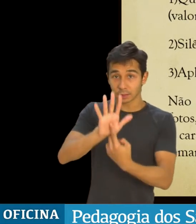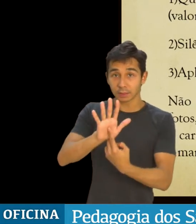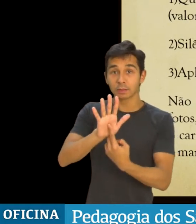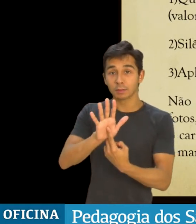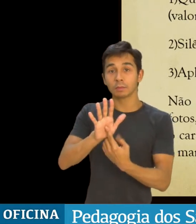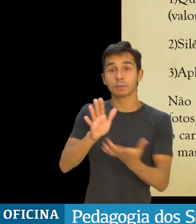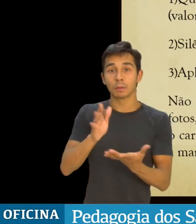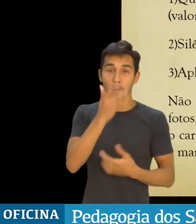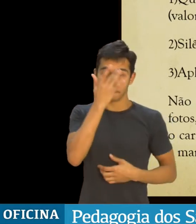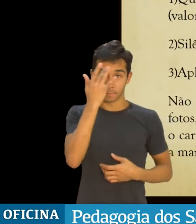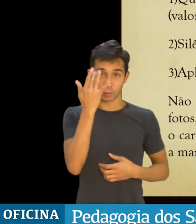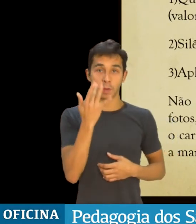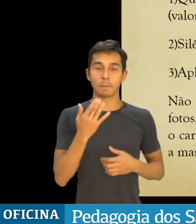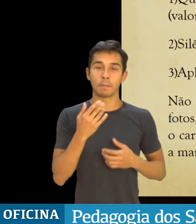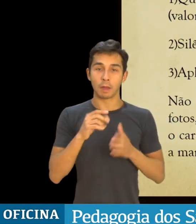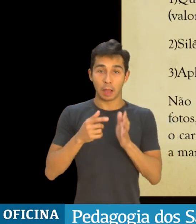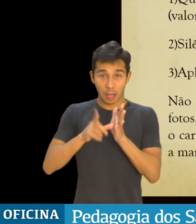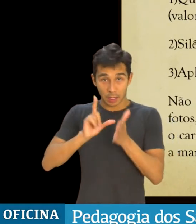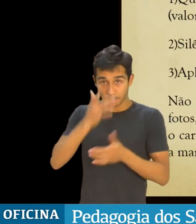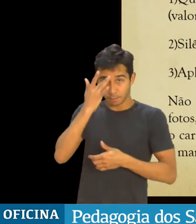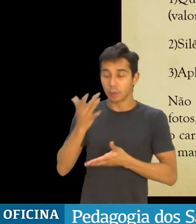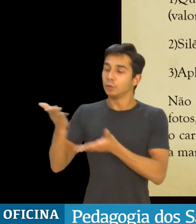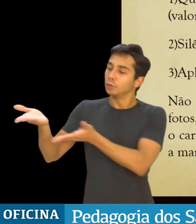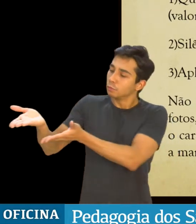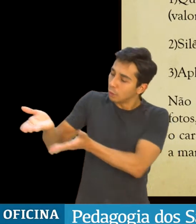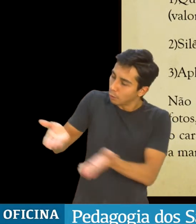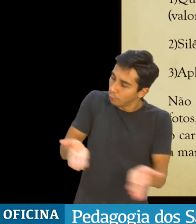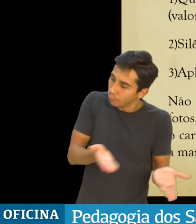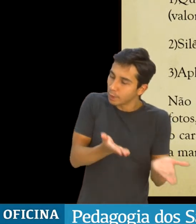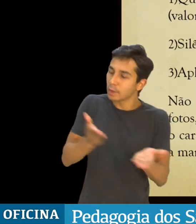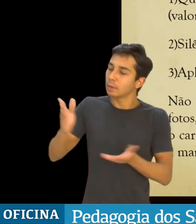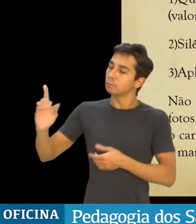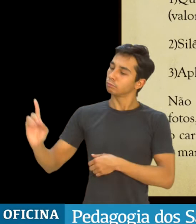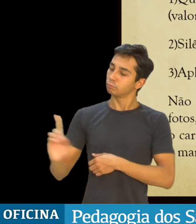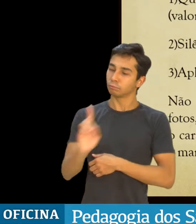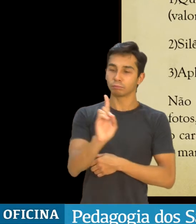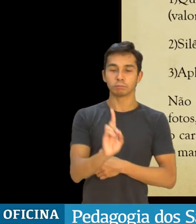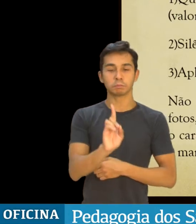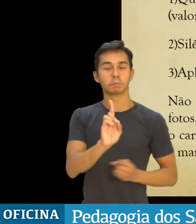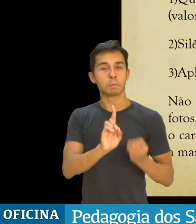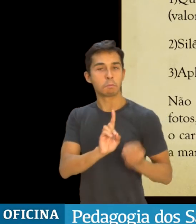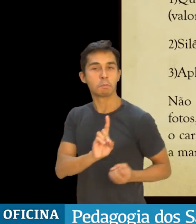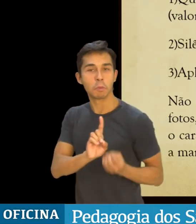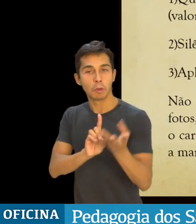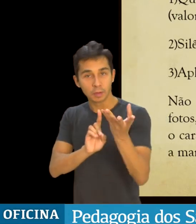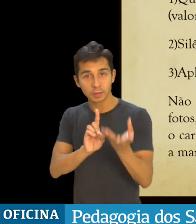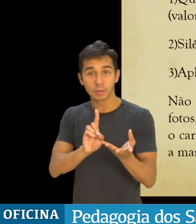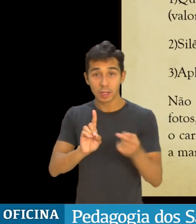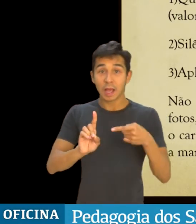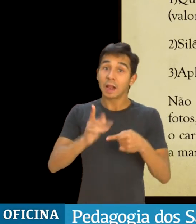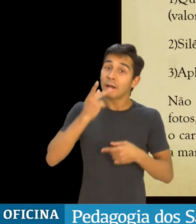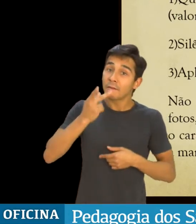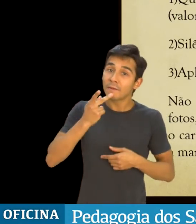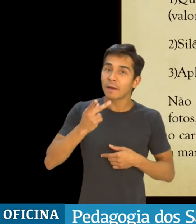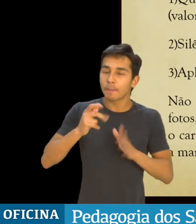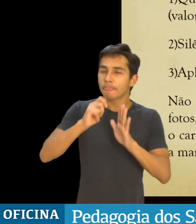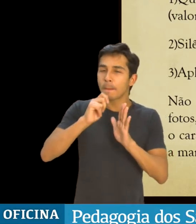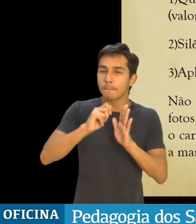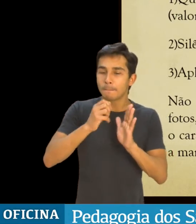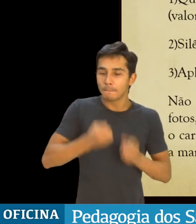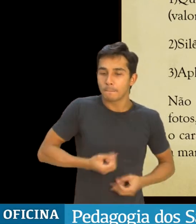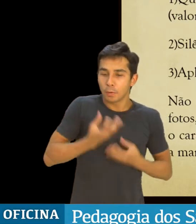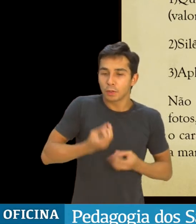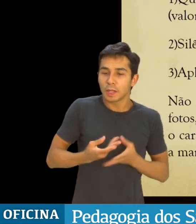apresentador chamar, né? E aí depois o poeta ou a poeta falar quem é o autor, valorizar esse